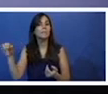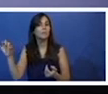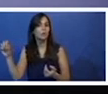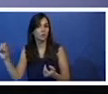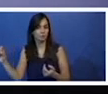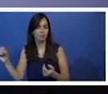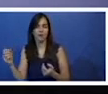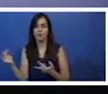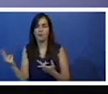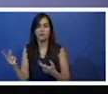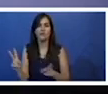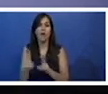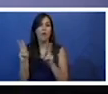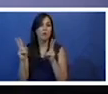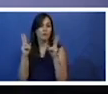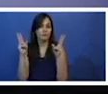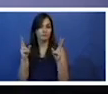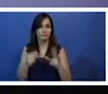certo?